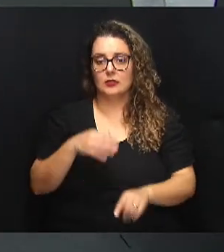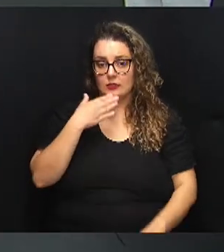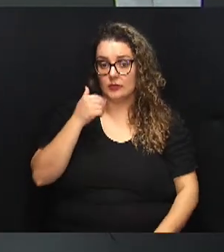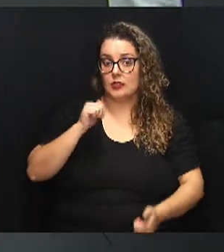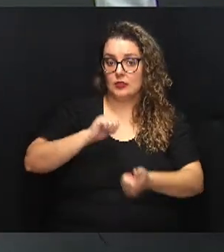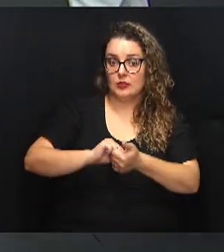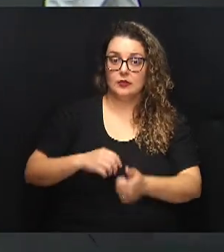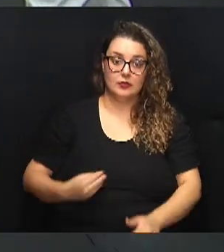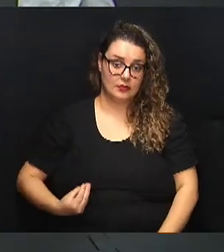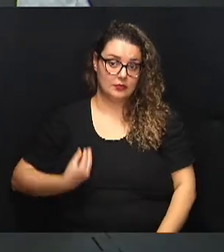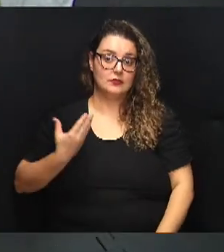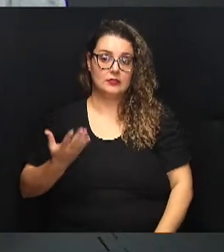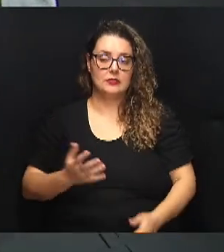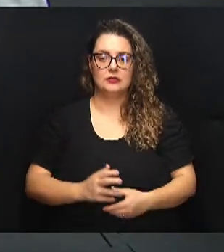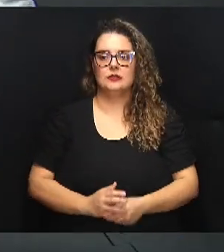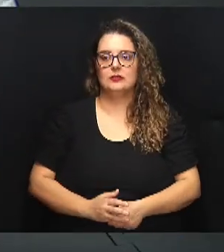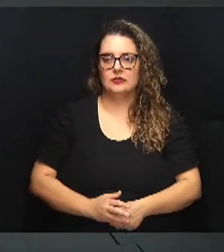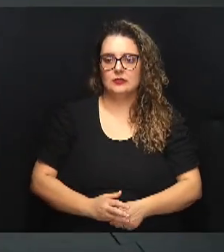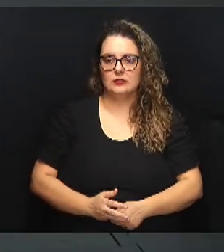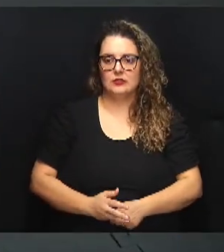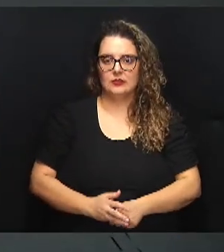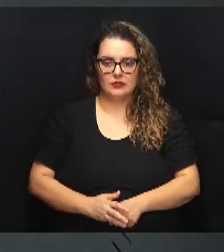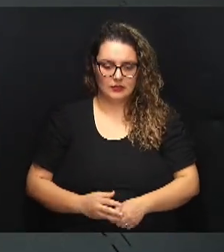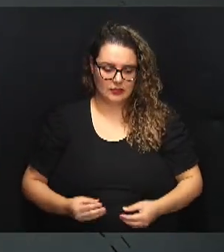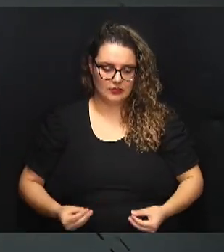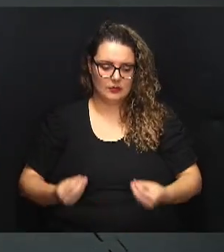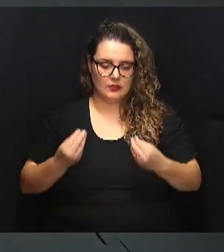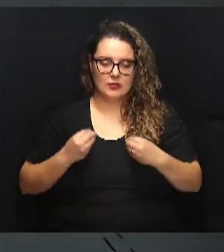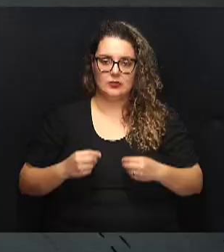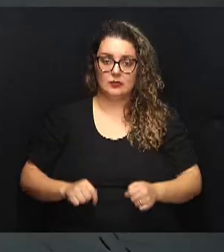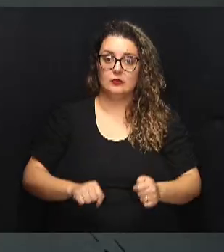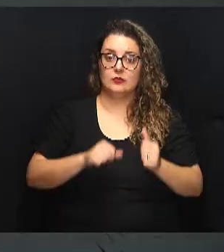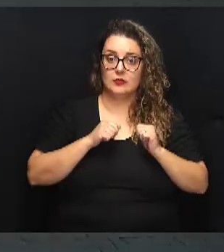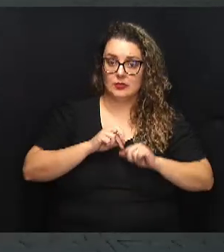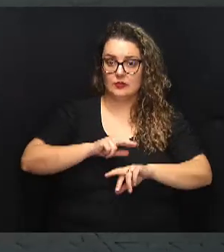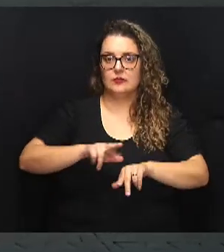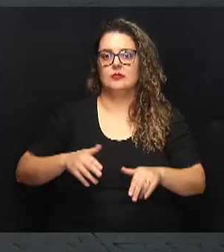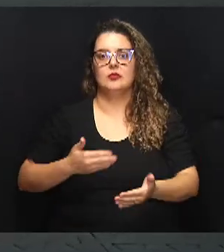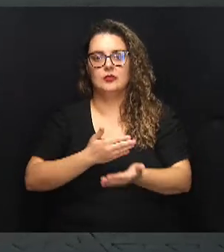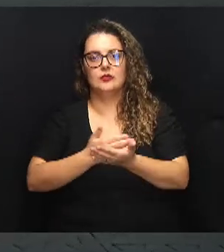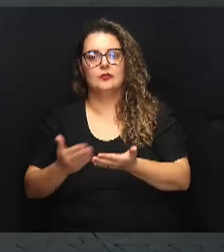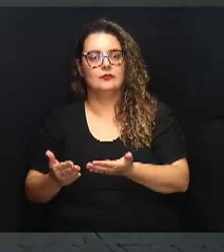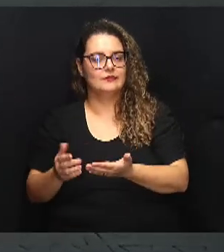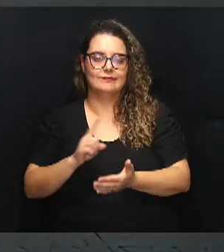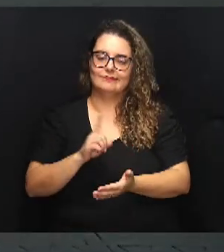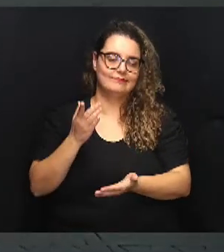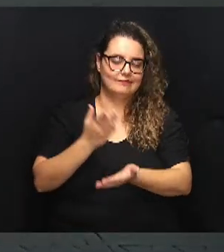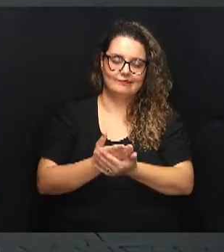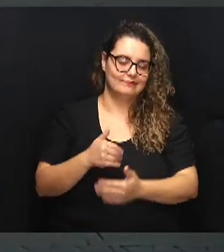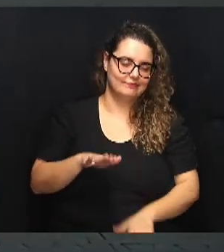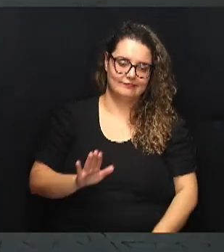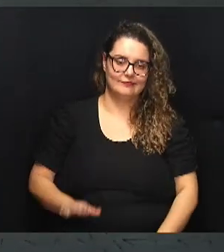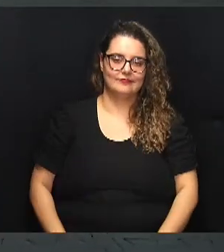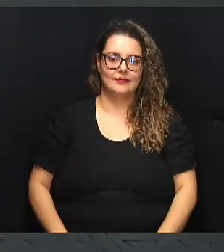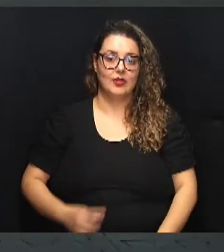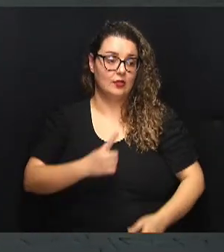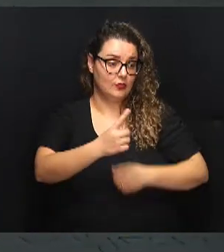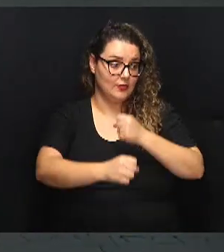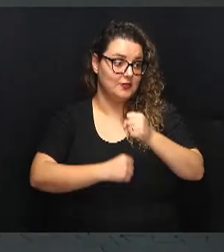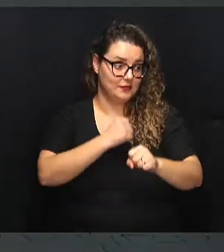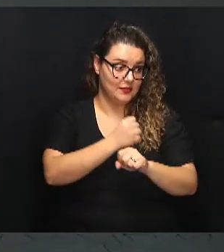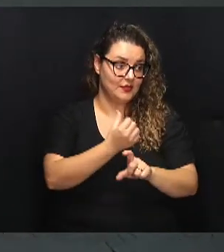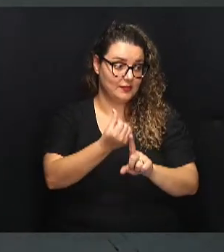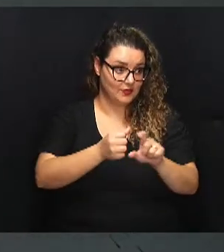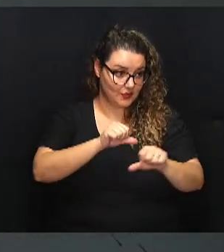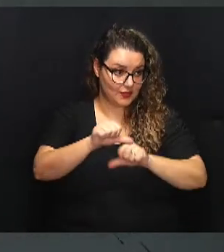qualidade de vida aí, né? Então me trouxe todo esse benefício, aí eu comecei e não parei mais. E há um ano e meio, então, a sua vida mudou depois que você